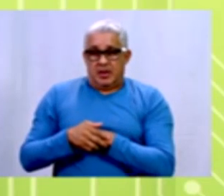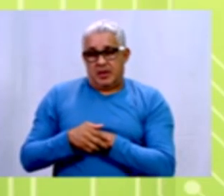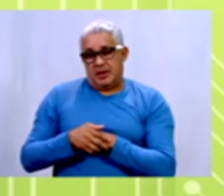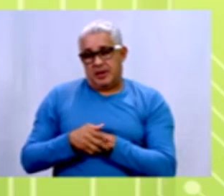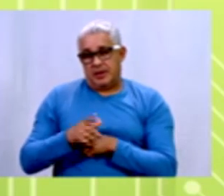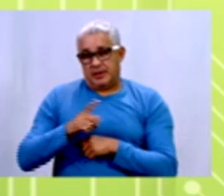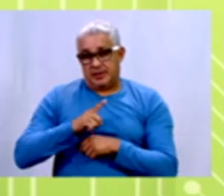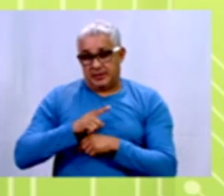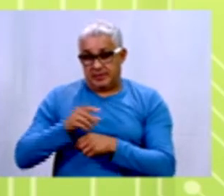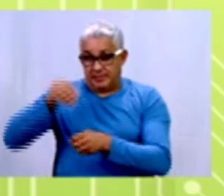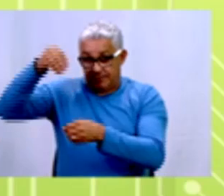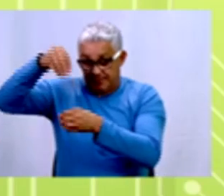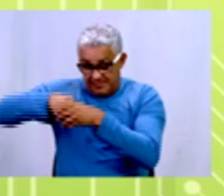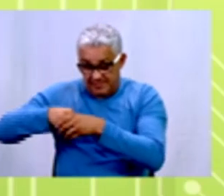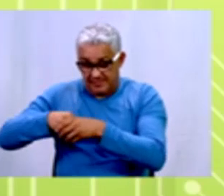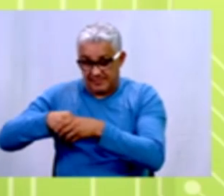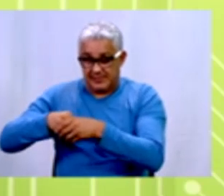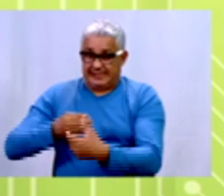está no jogo,